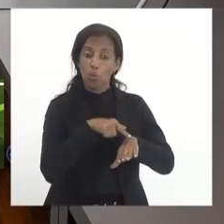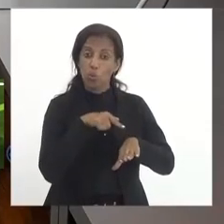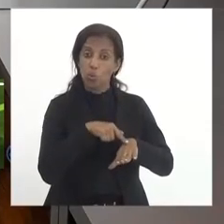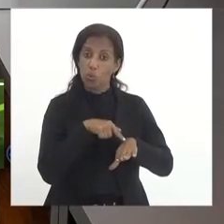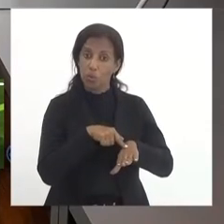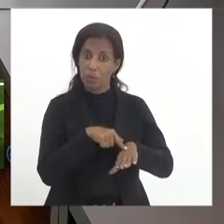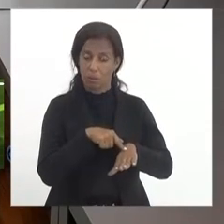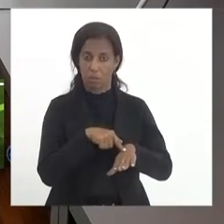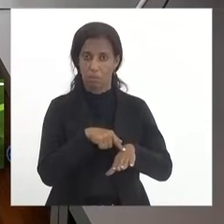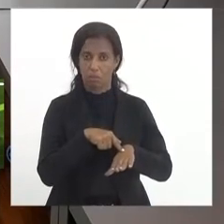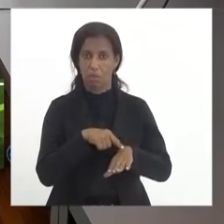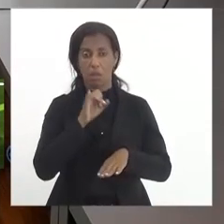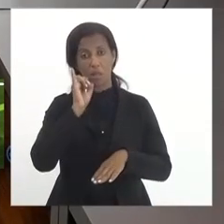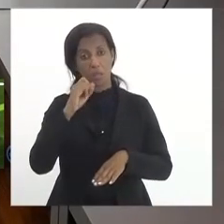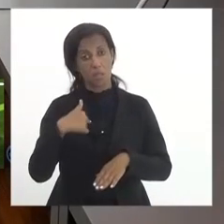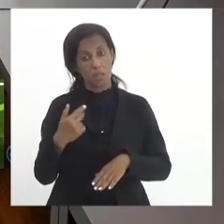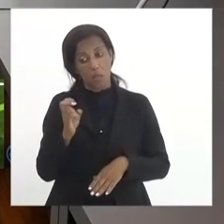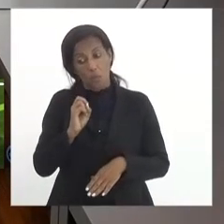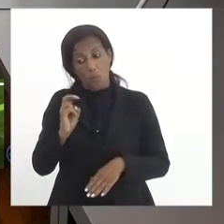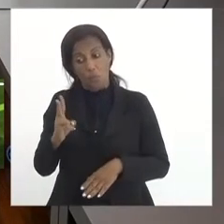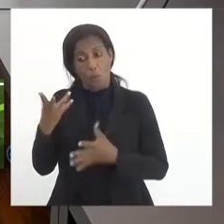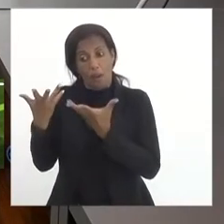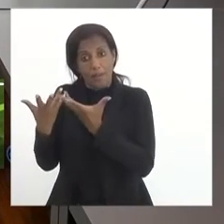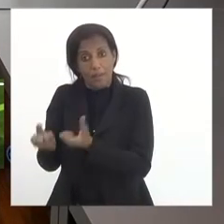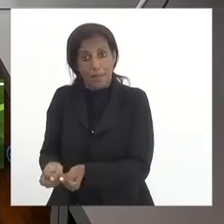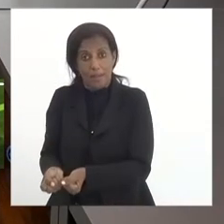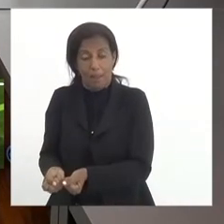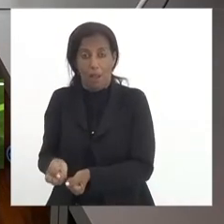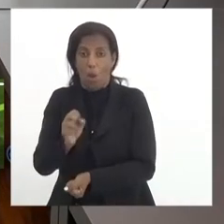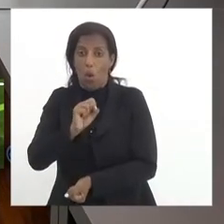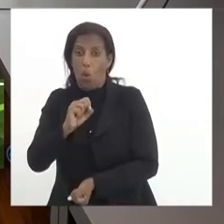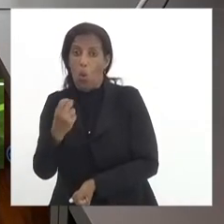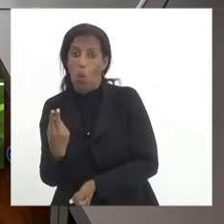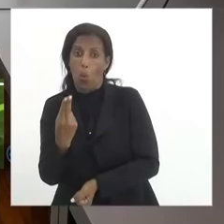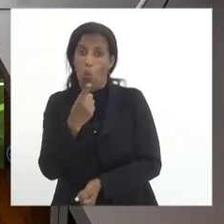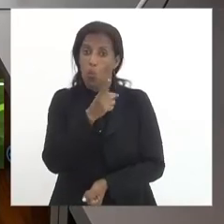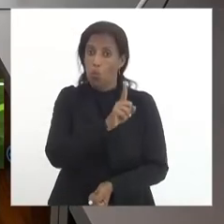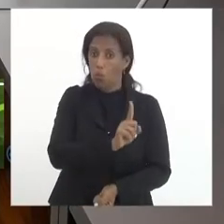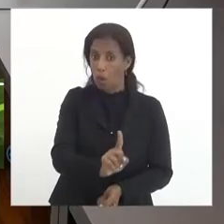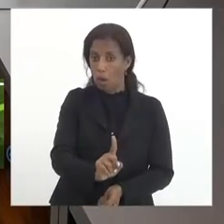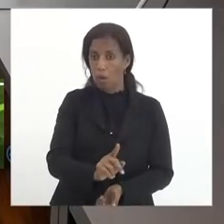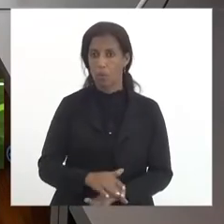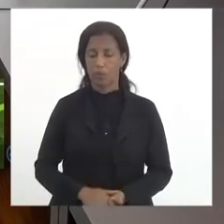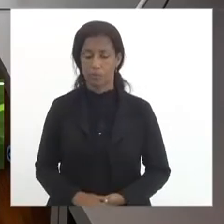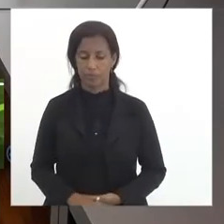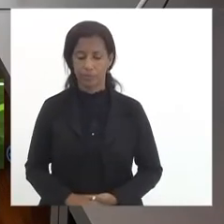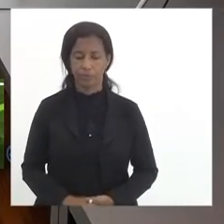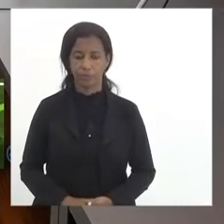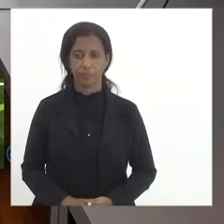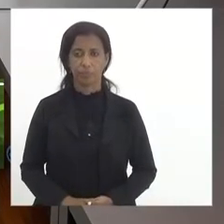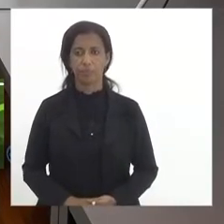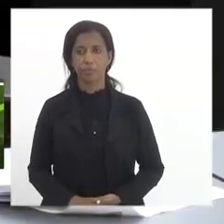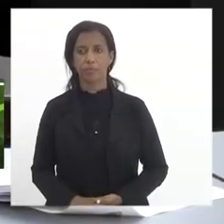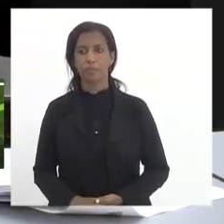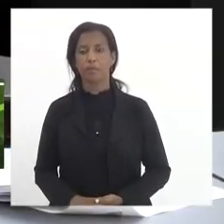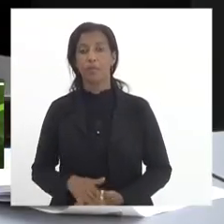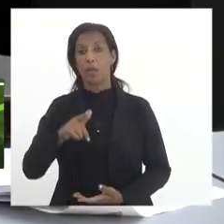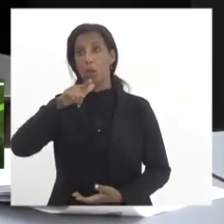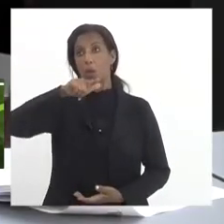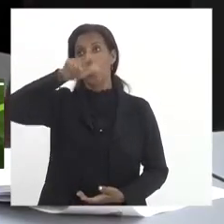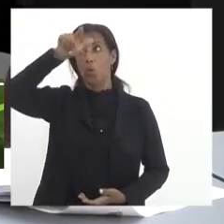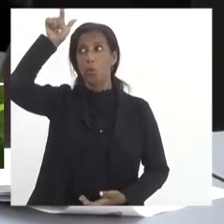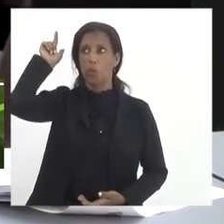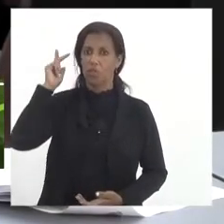vou aceitar ou não, há controvérsias. O Mink, eu pedi vista. É isso. Por quê? porque